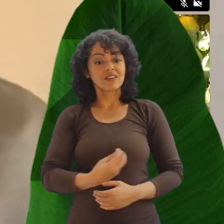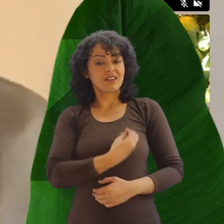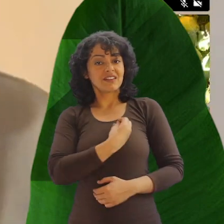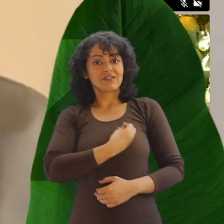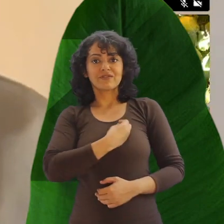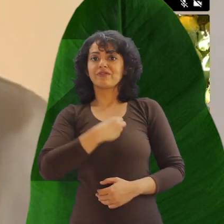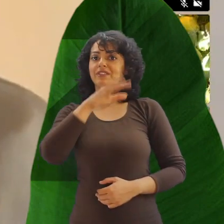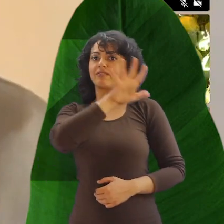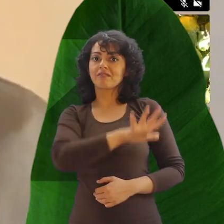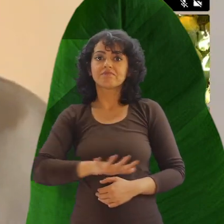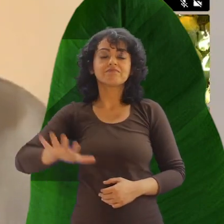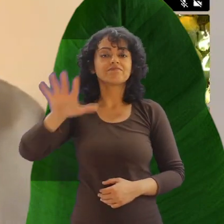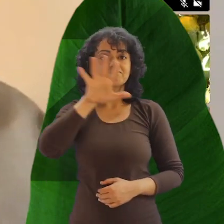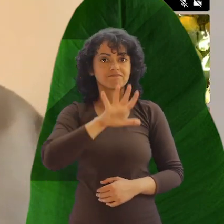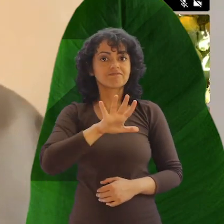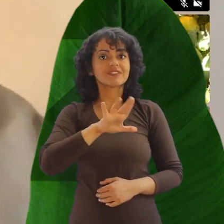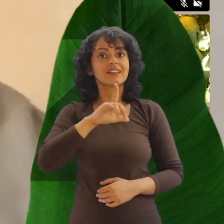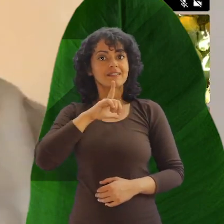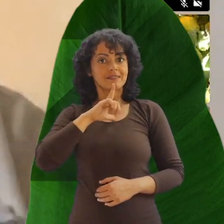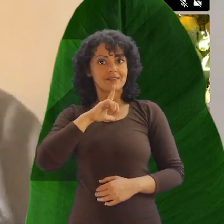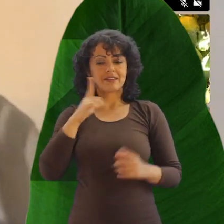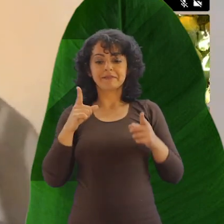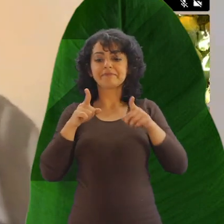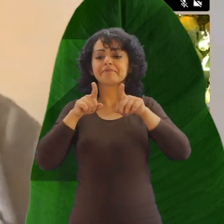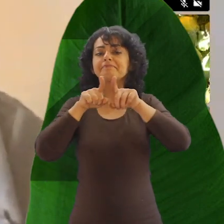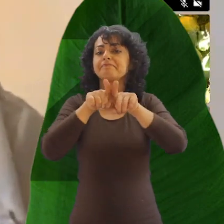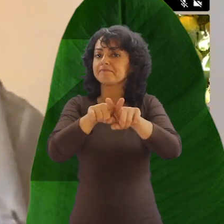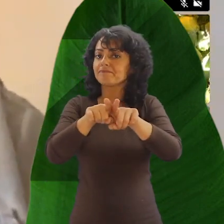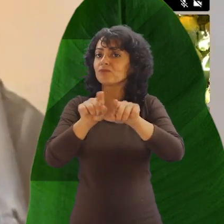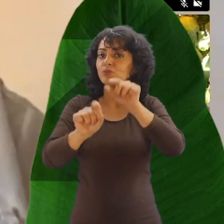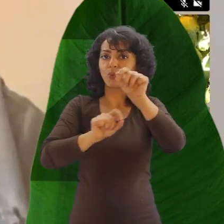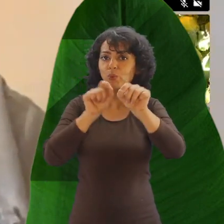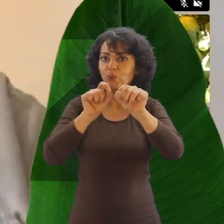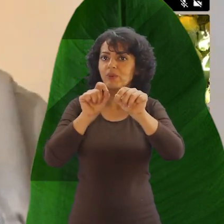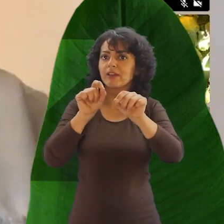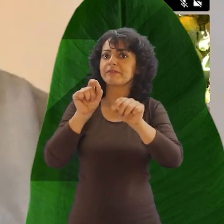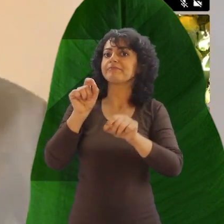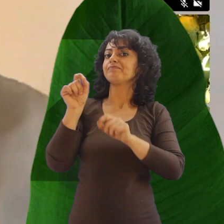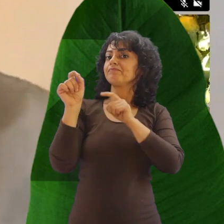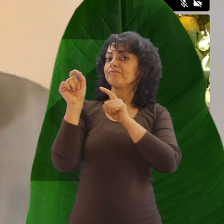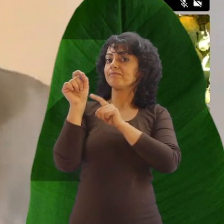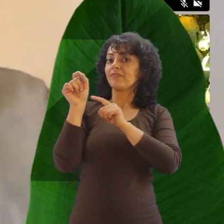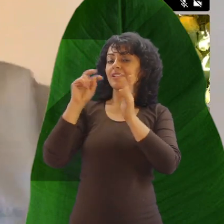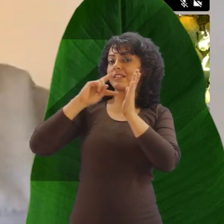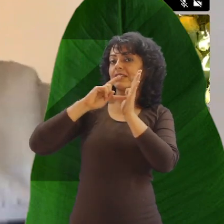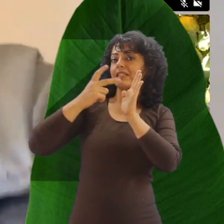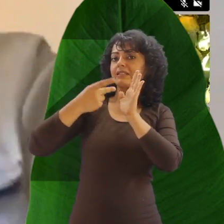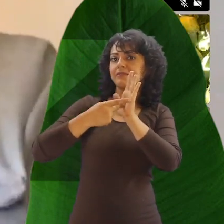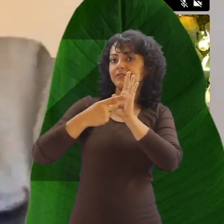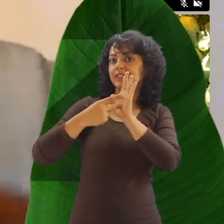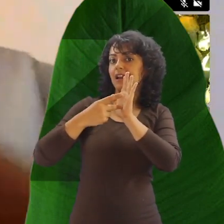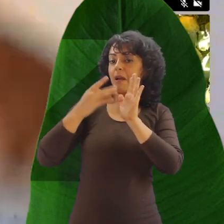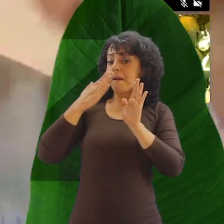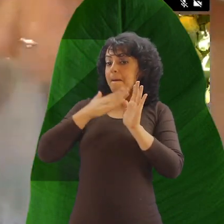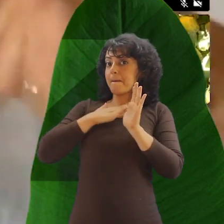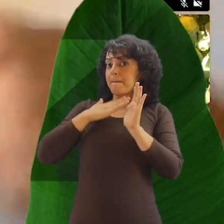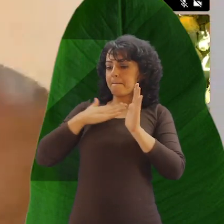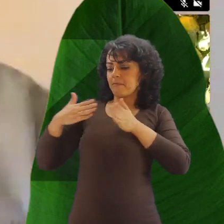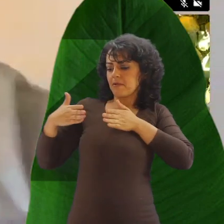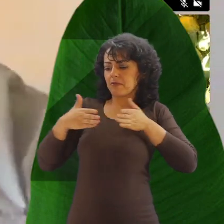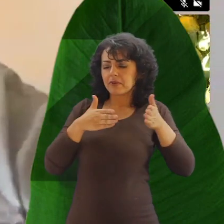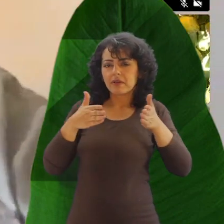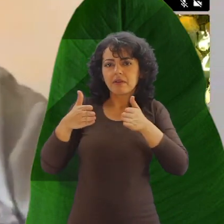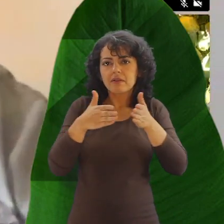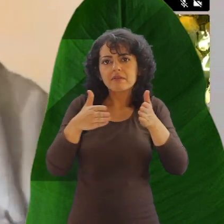tem, ao mesmo tempo, um sentido de percurso, que é o meu percurso, a minha